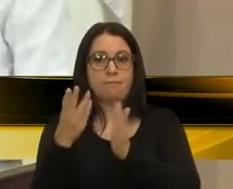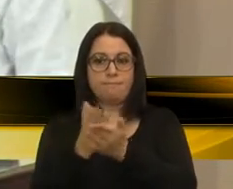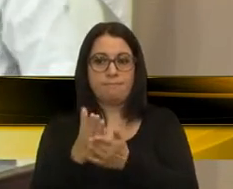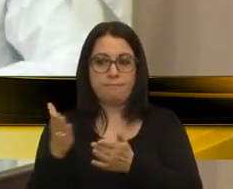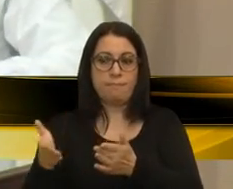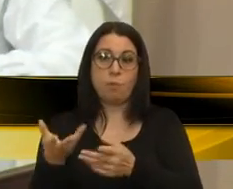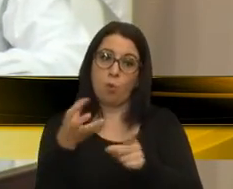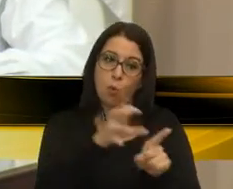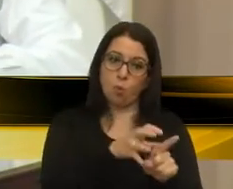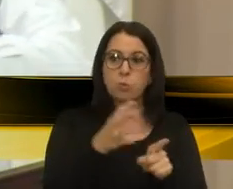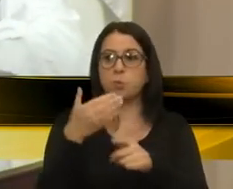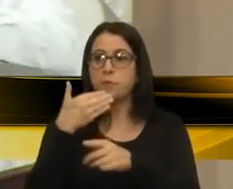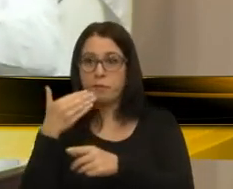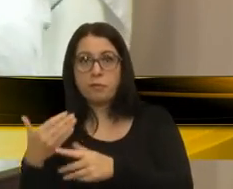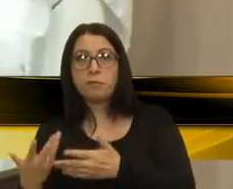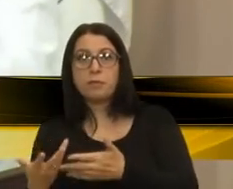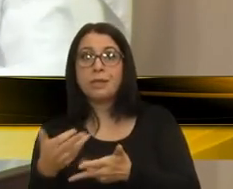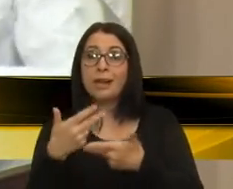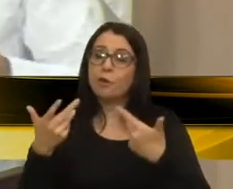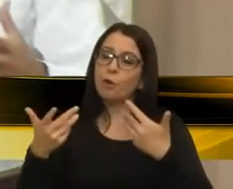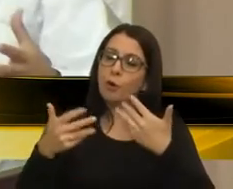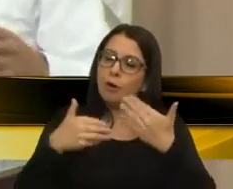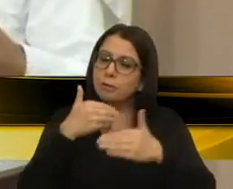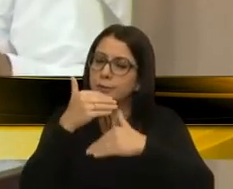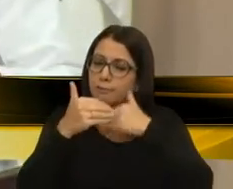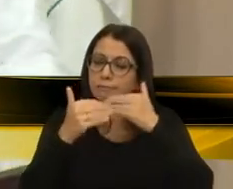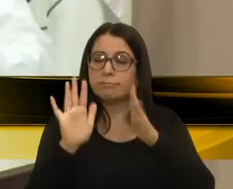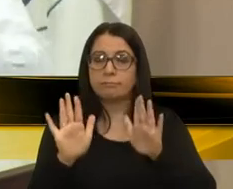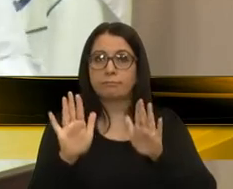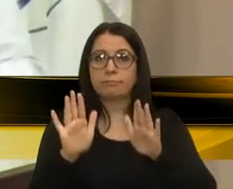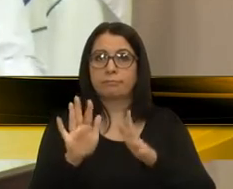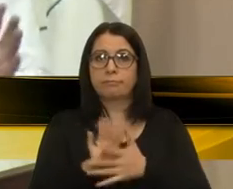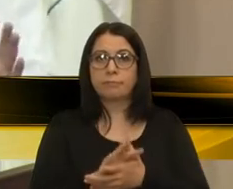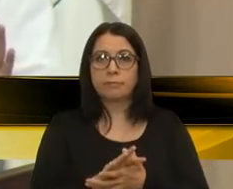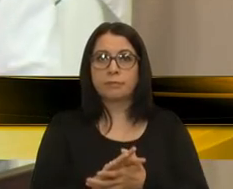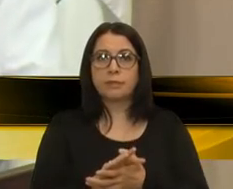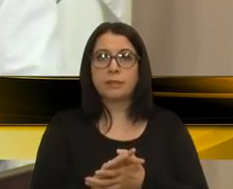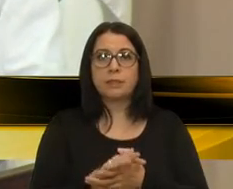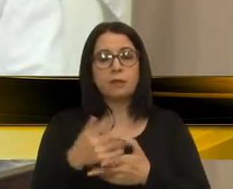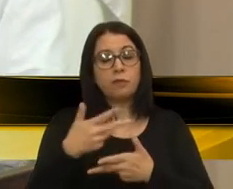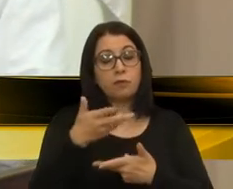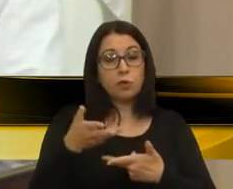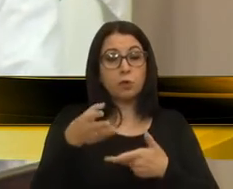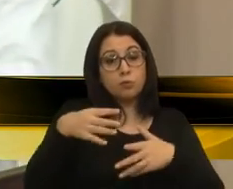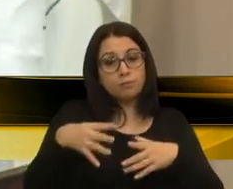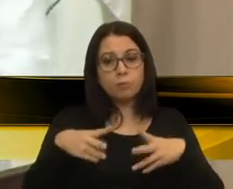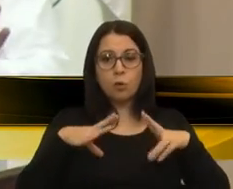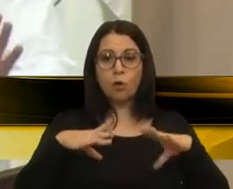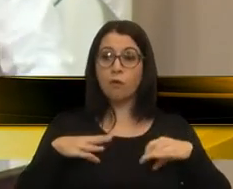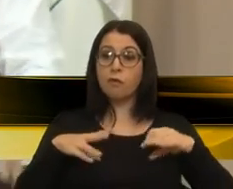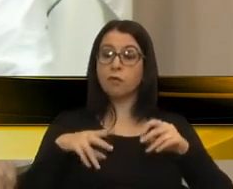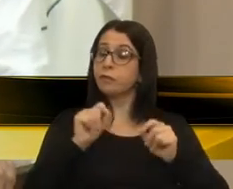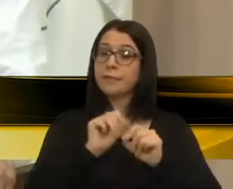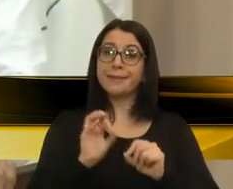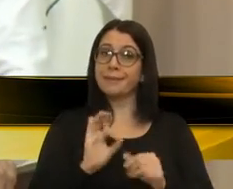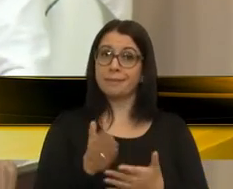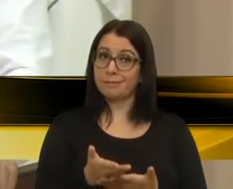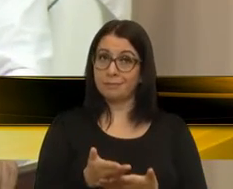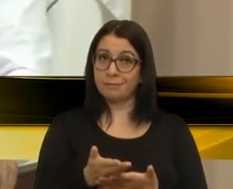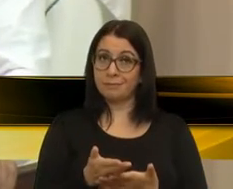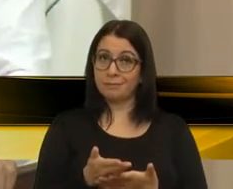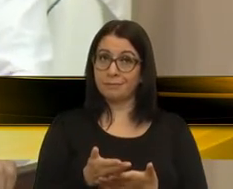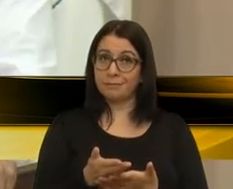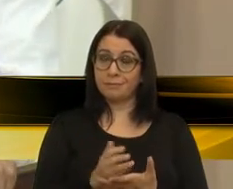era contra, e agora ainda as coisas estão se construindo, talvez eles fiquem numa zona de conforto e, nesse momento, não seja